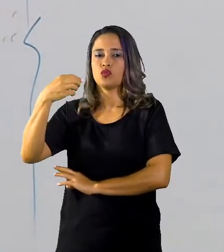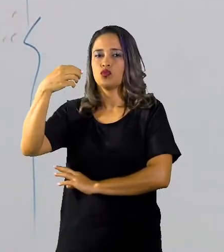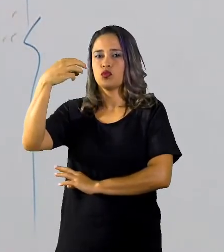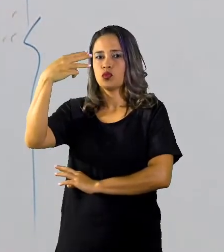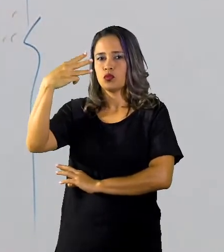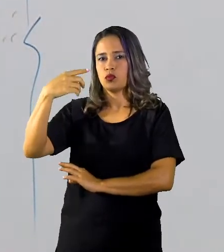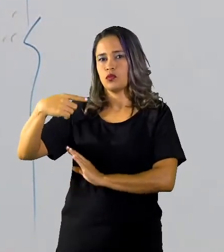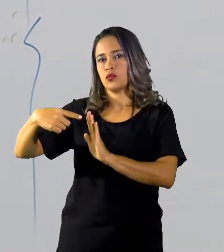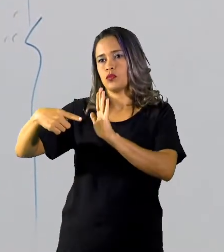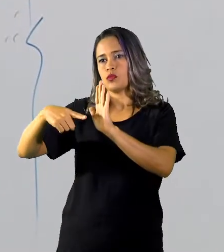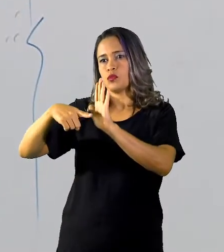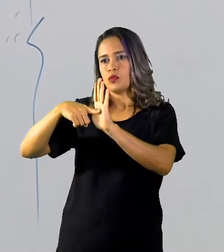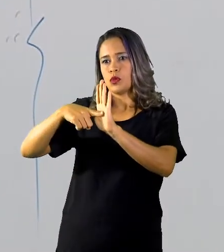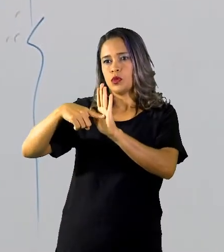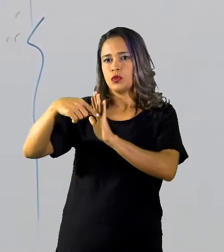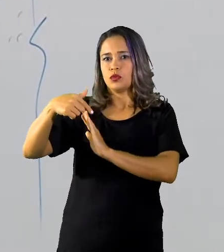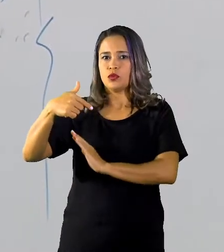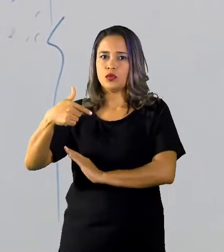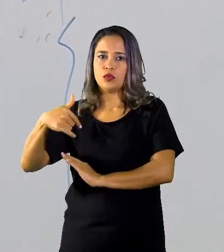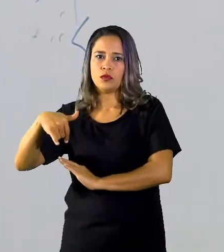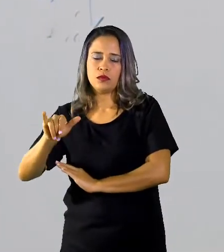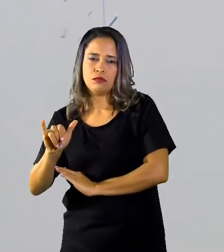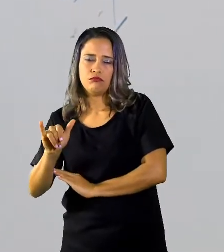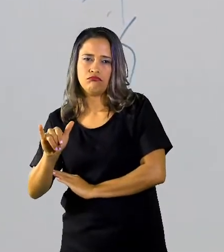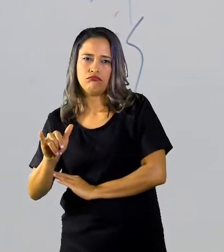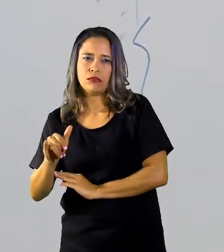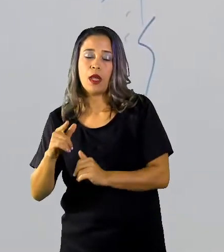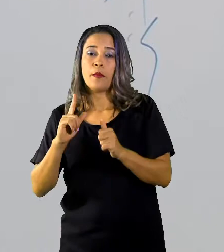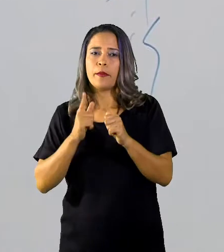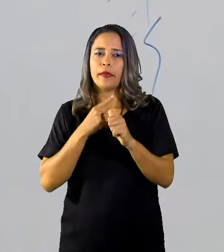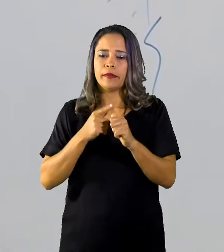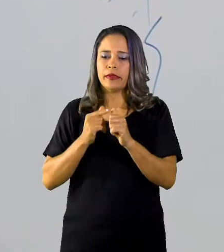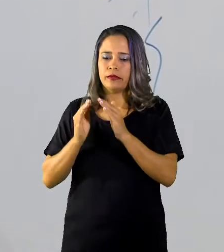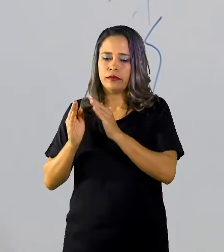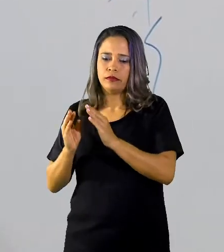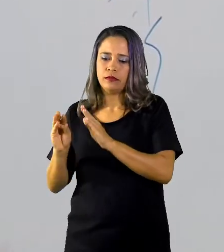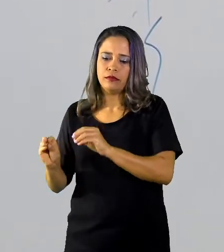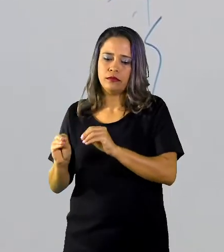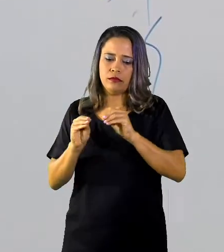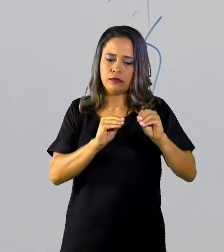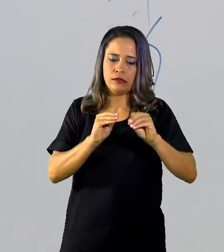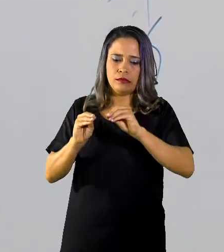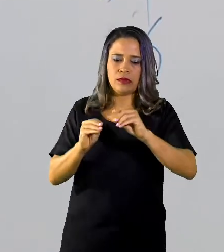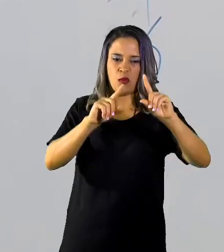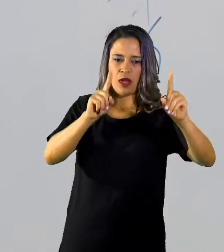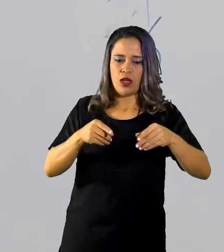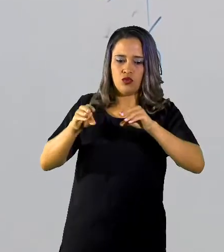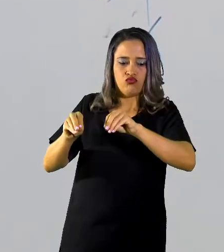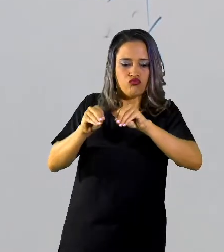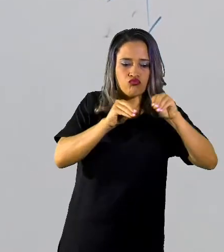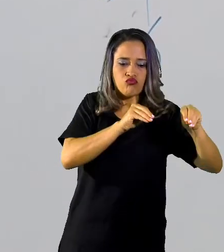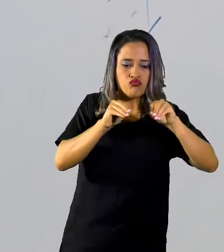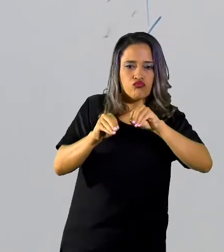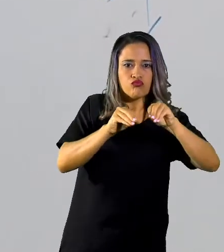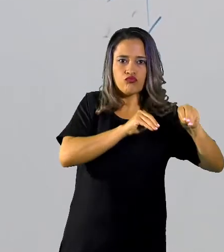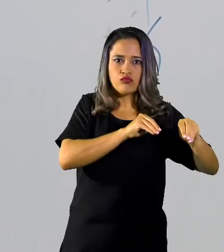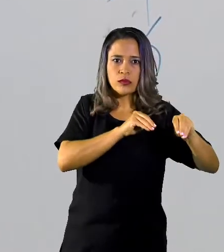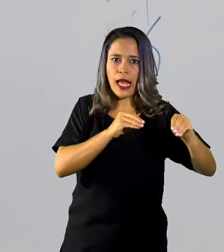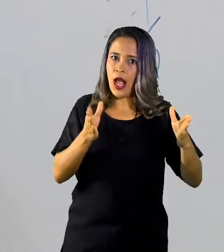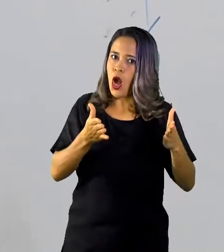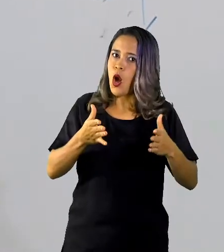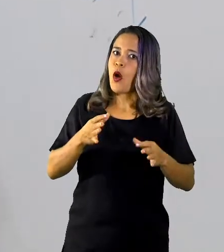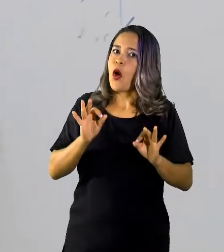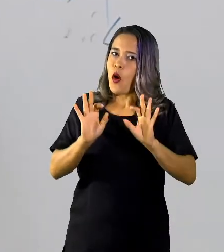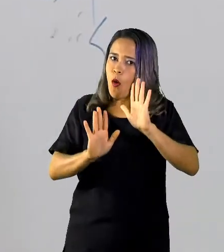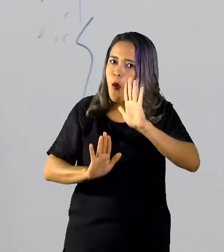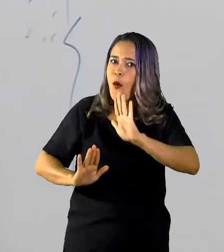2y. Primeira tarefa que nós temos agora é retirar esses polinômios de dentro dos parênteses. E aqui eu vou ter que tomar bastante cuidado,